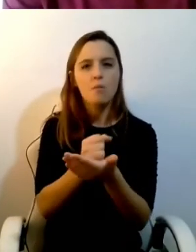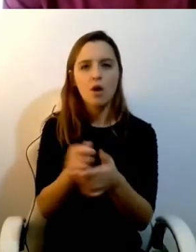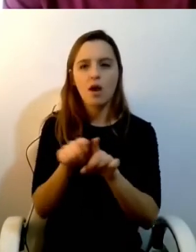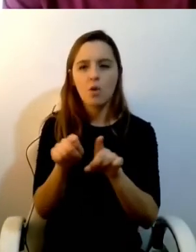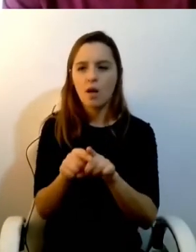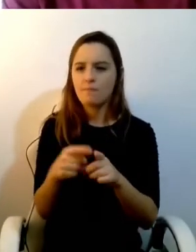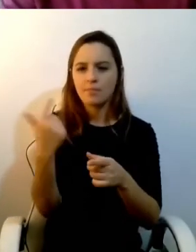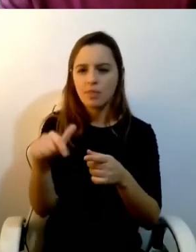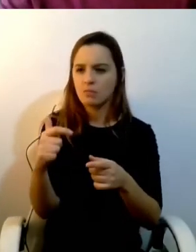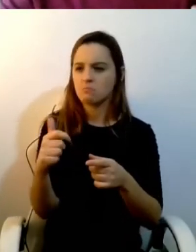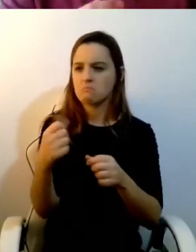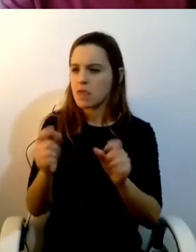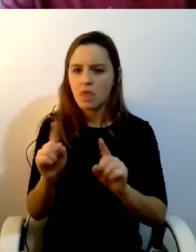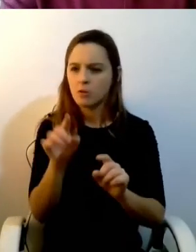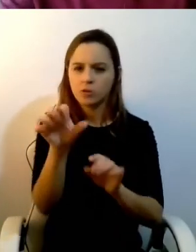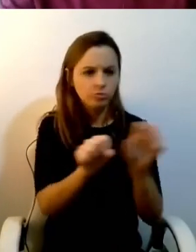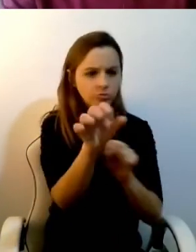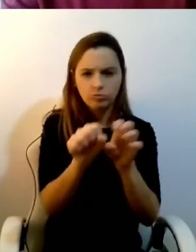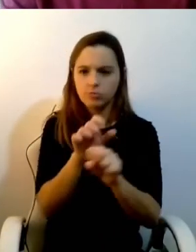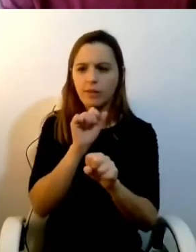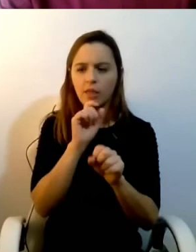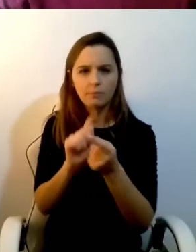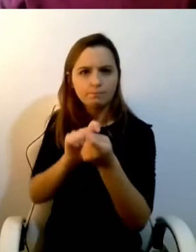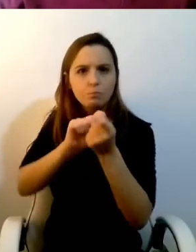causas e as transformava com o seu poder